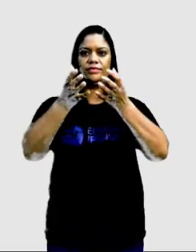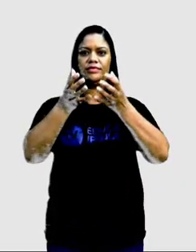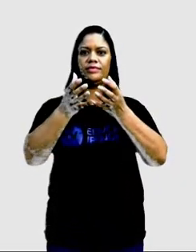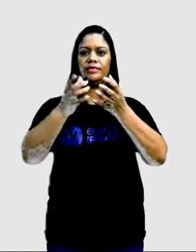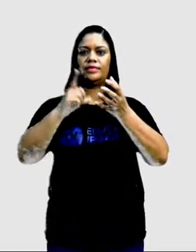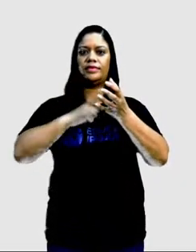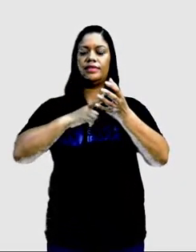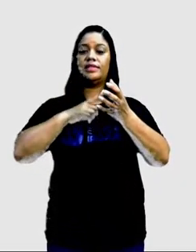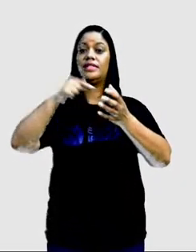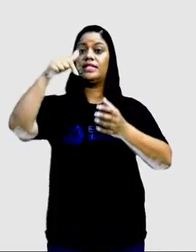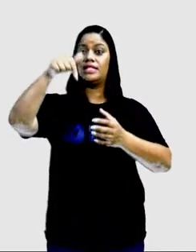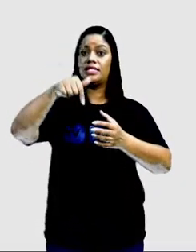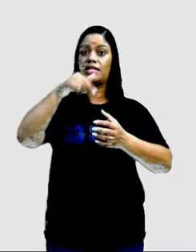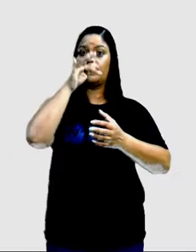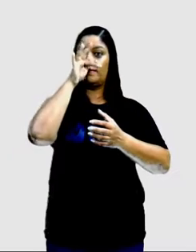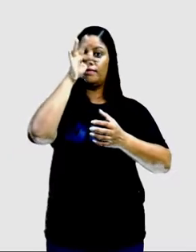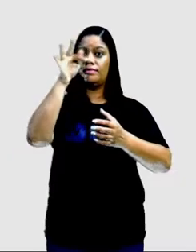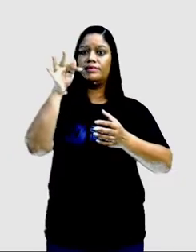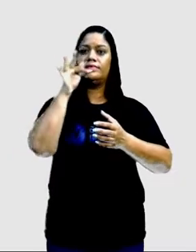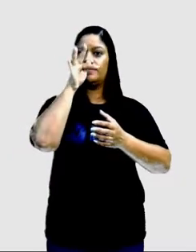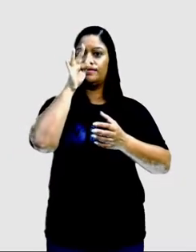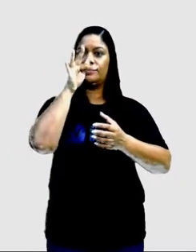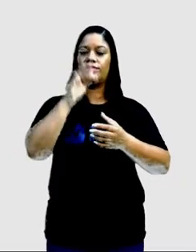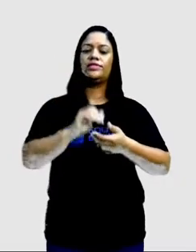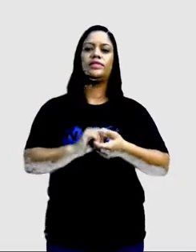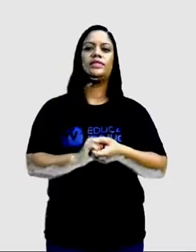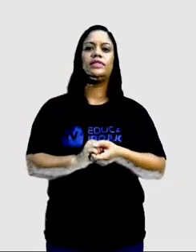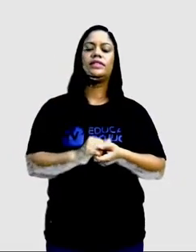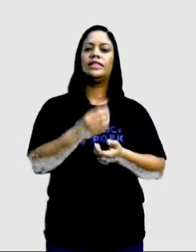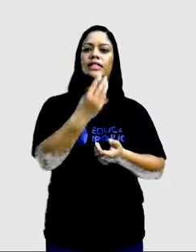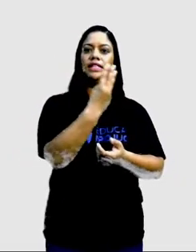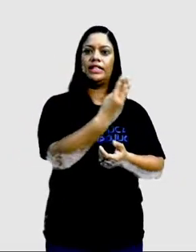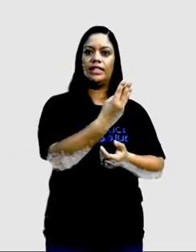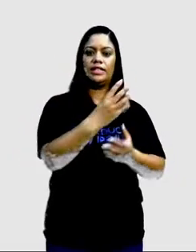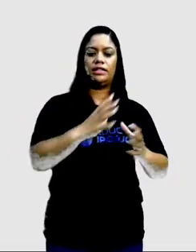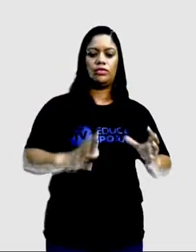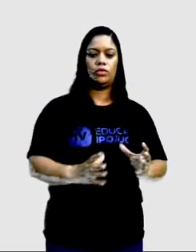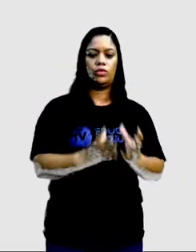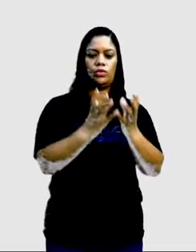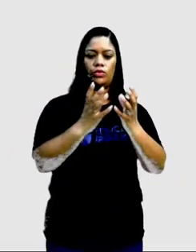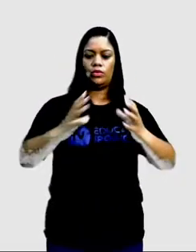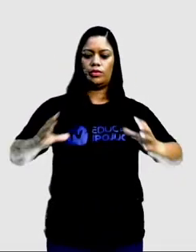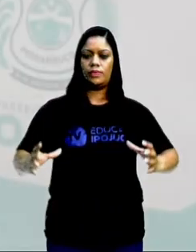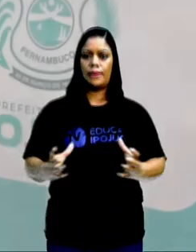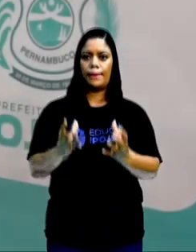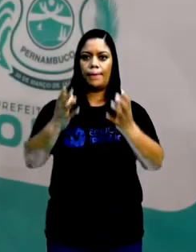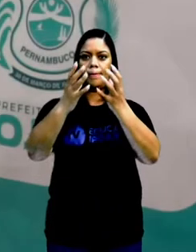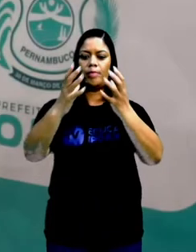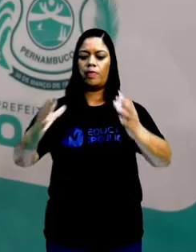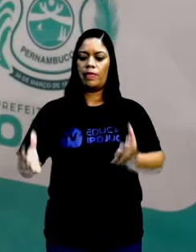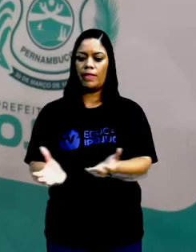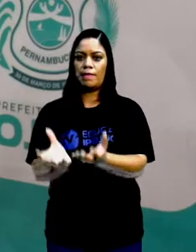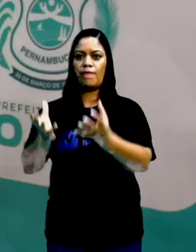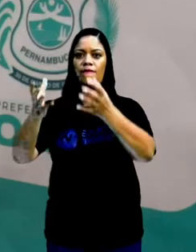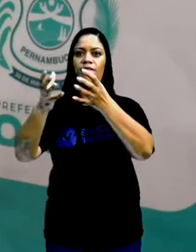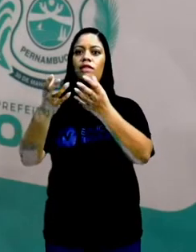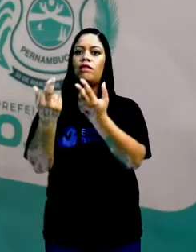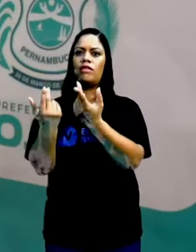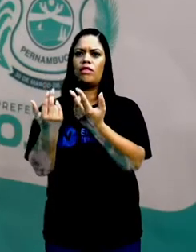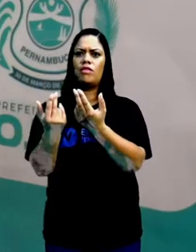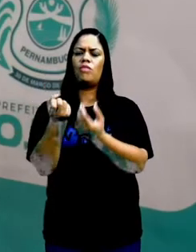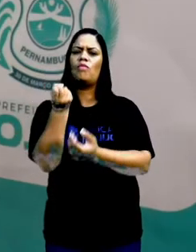flores. Quantas flores há em 3 buquês iguais? Olha, eu estou dando aqui 3